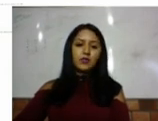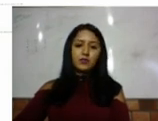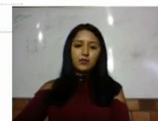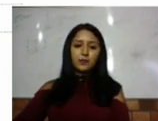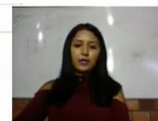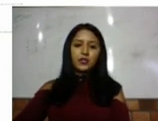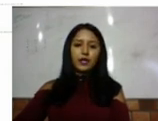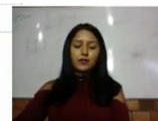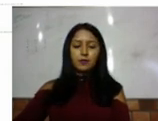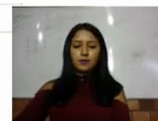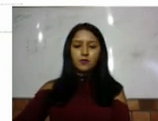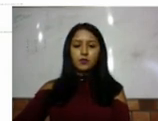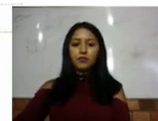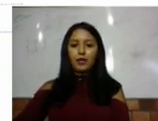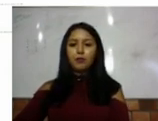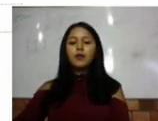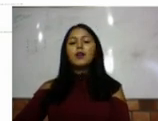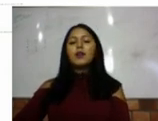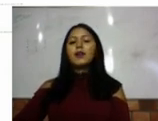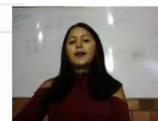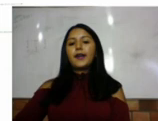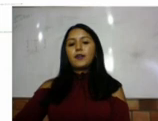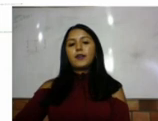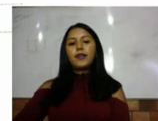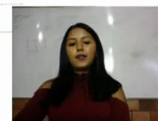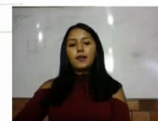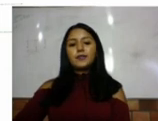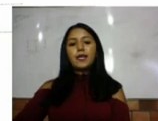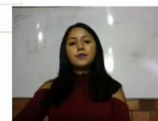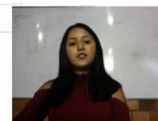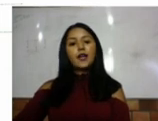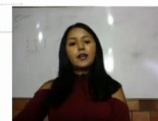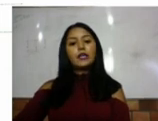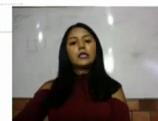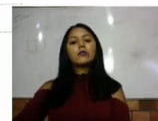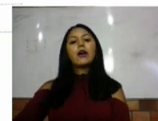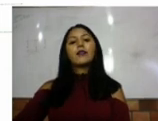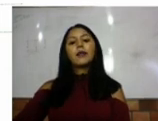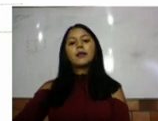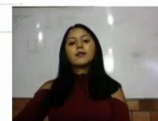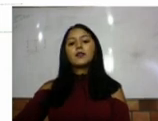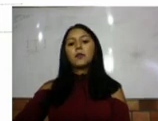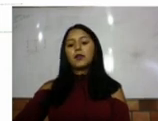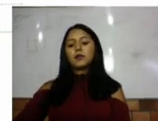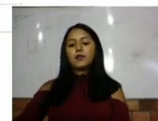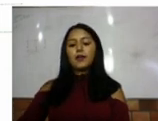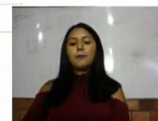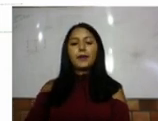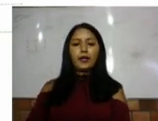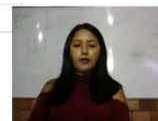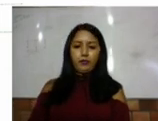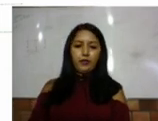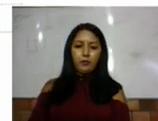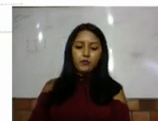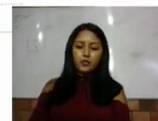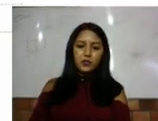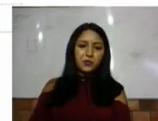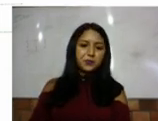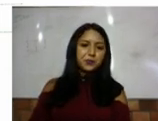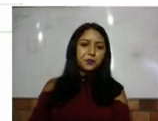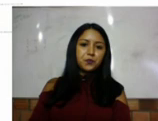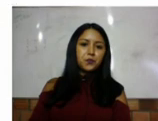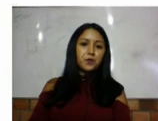vocês e aí vocês praticas terminação do verbo e claro e claro sempre destacando a terminação para que vocês aprendam